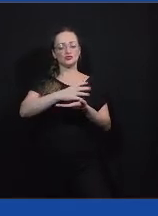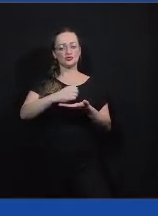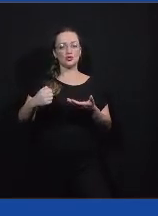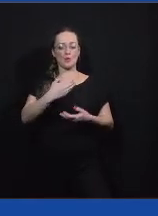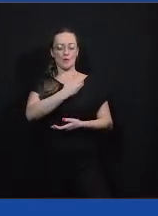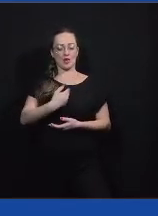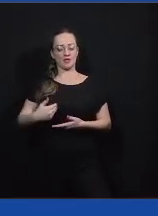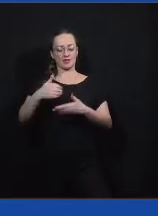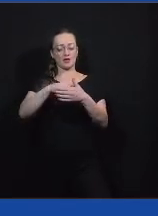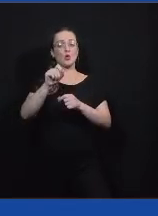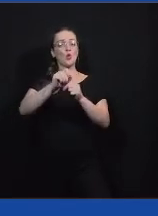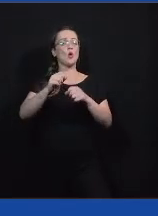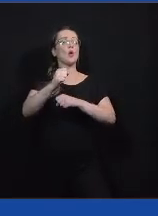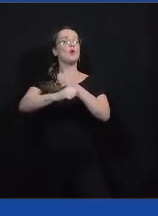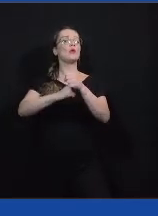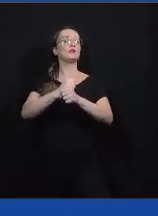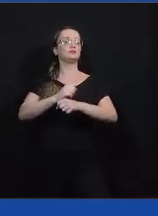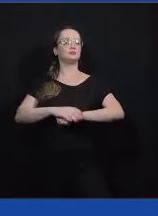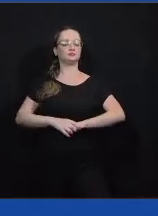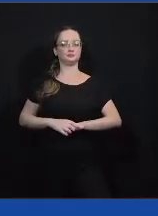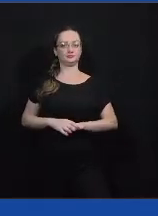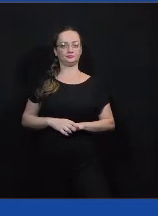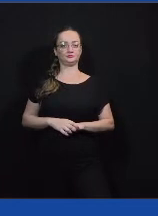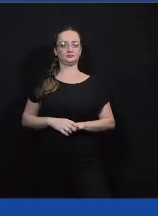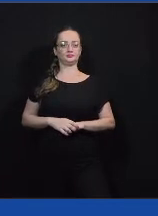ao foi um ano